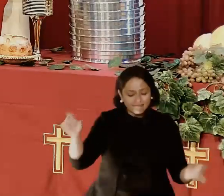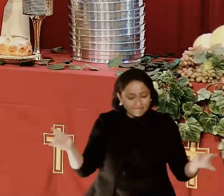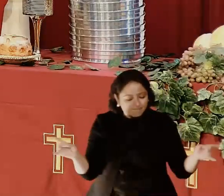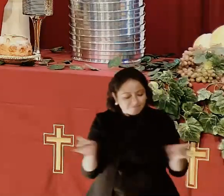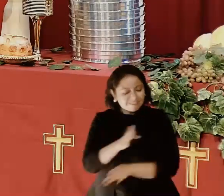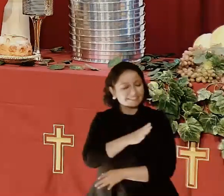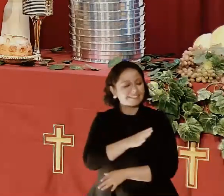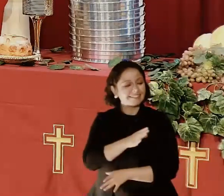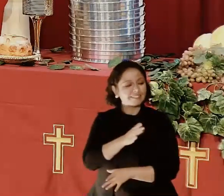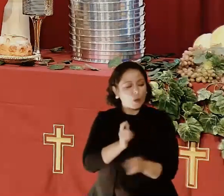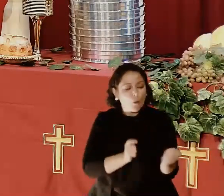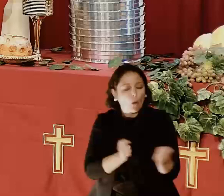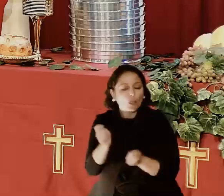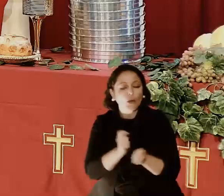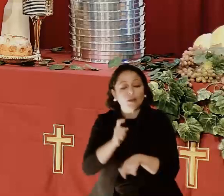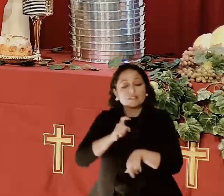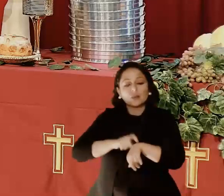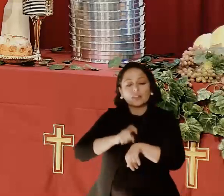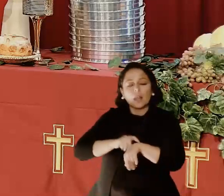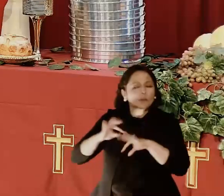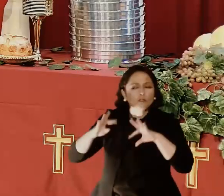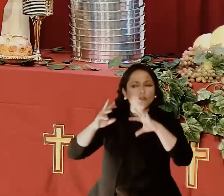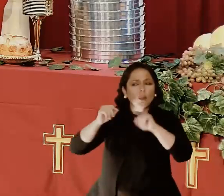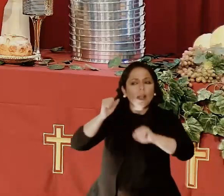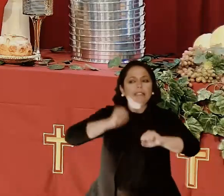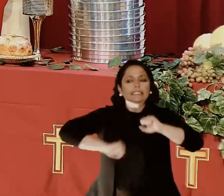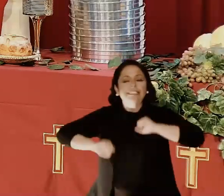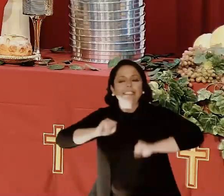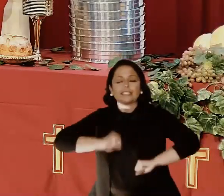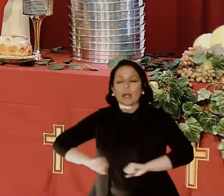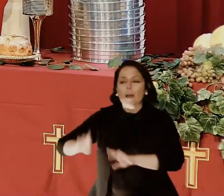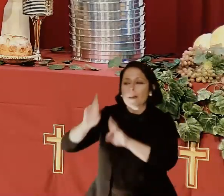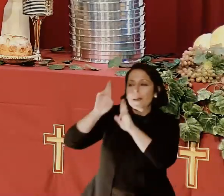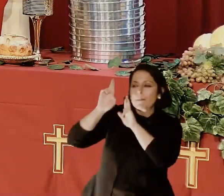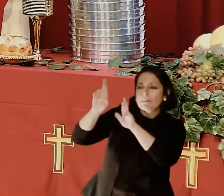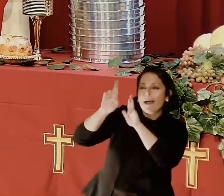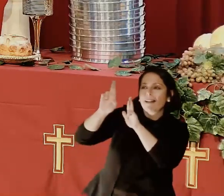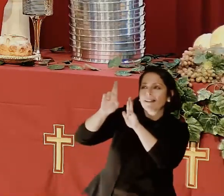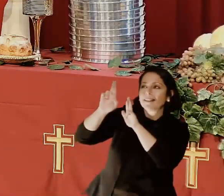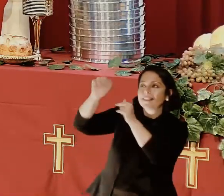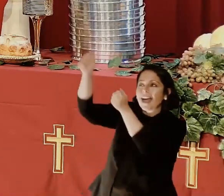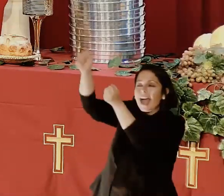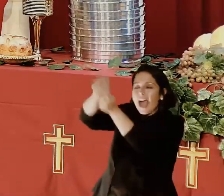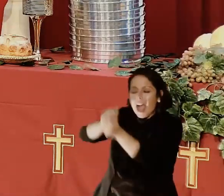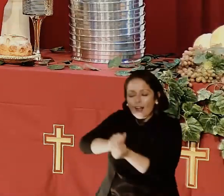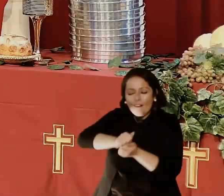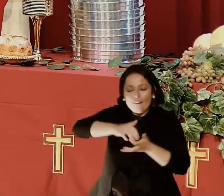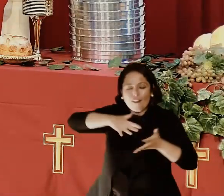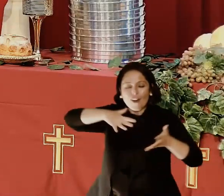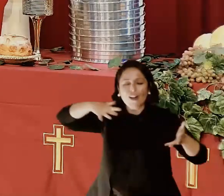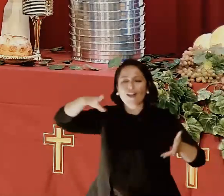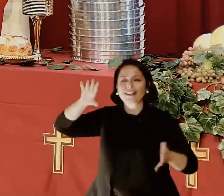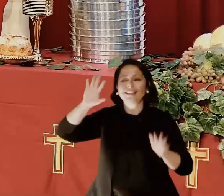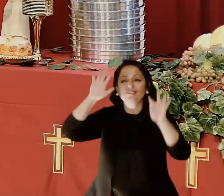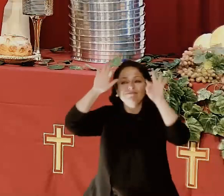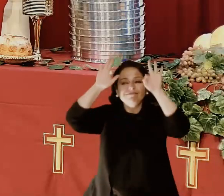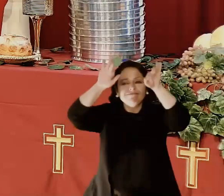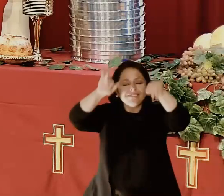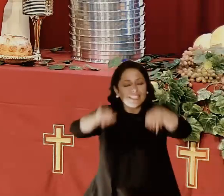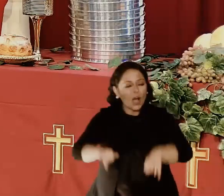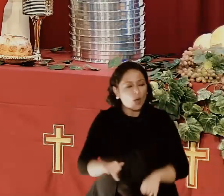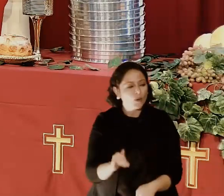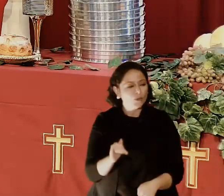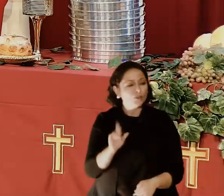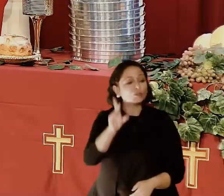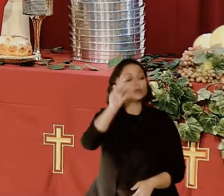que ainda aguardamos. Veja, a glória virá plena no último dia,